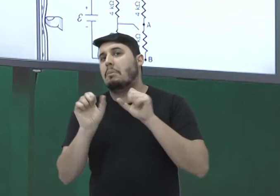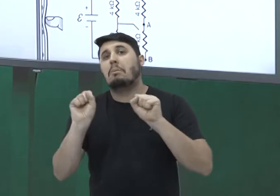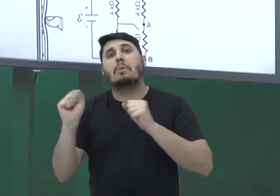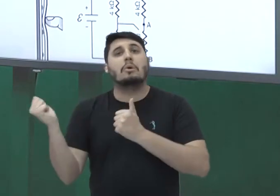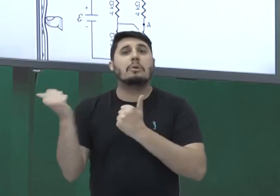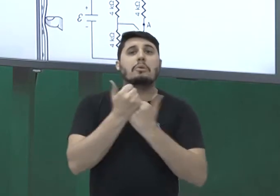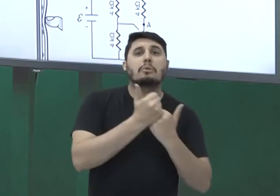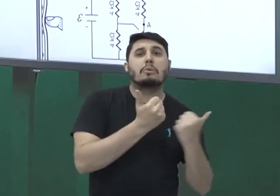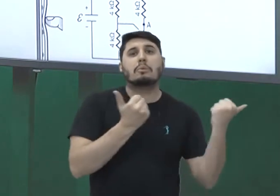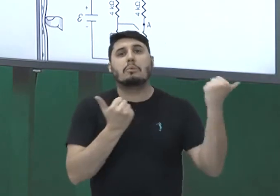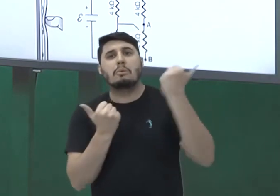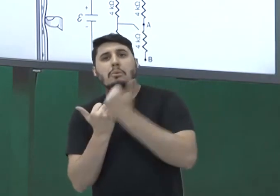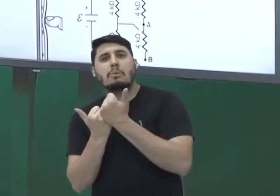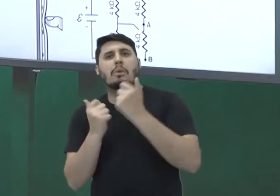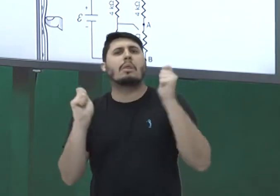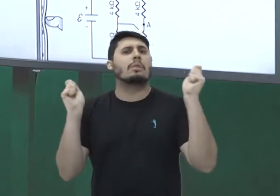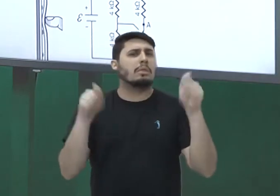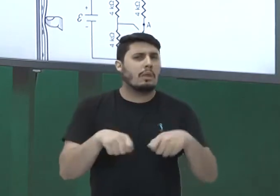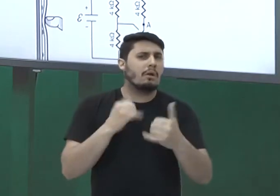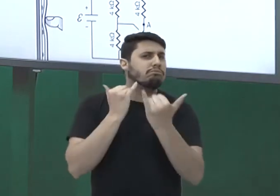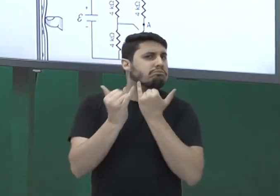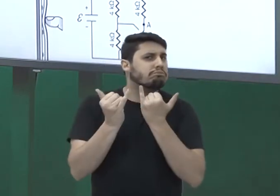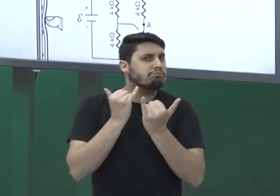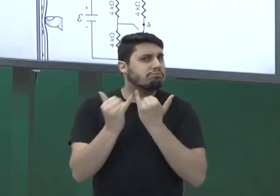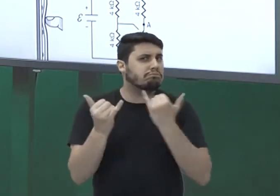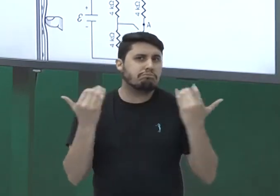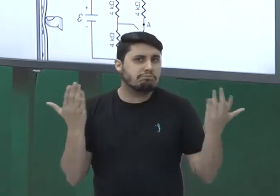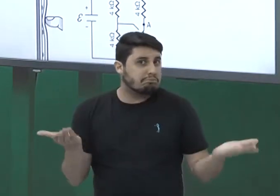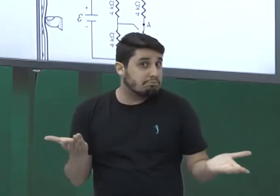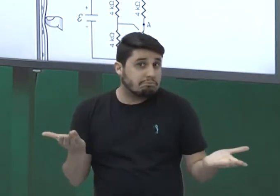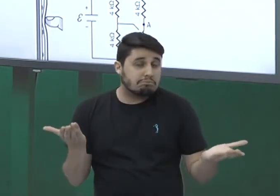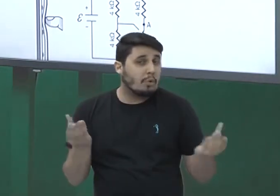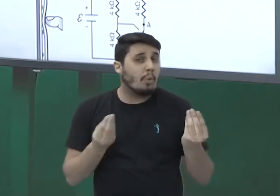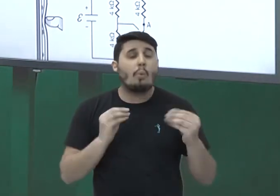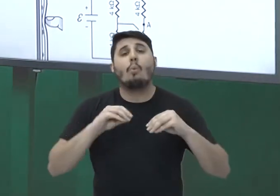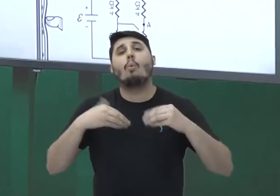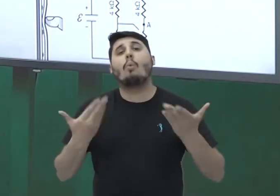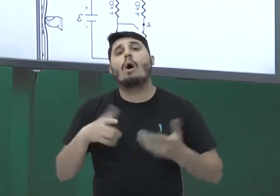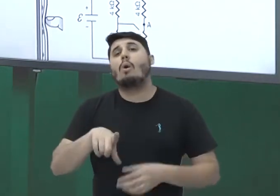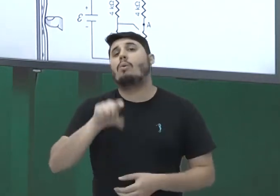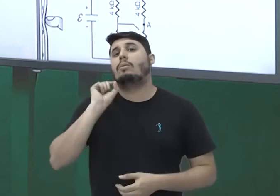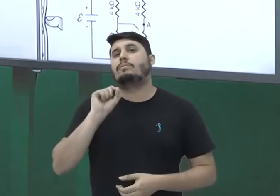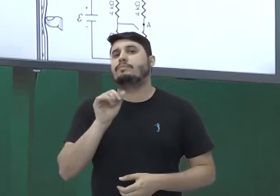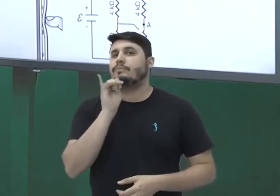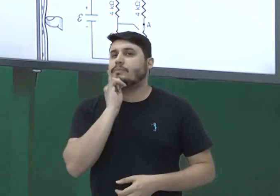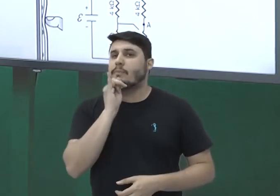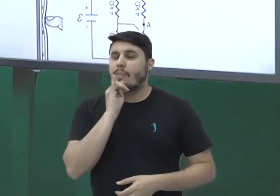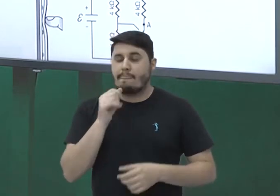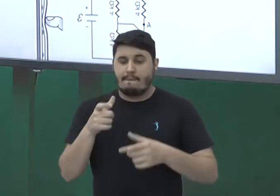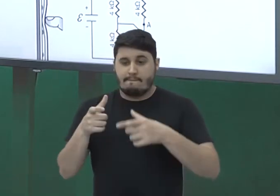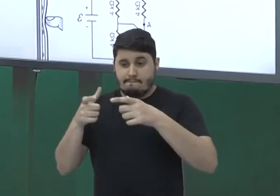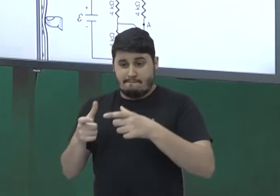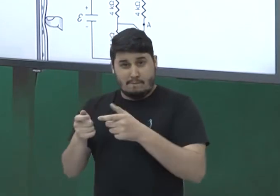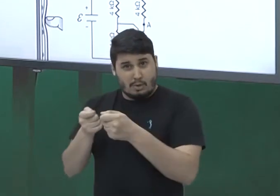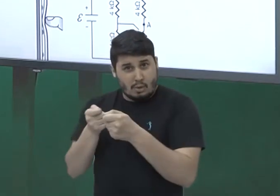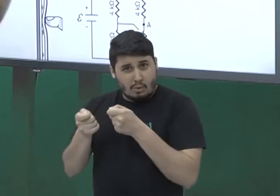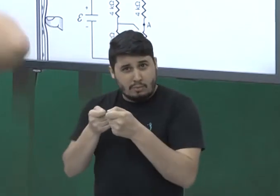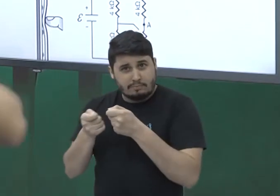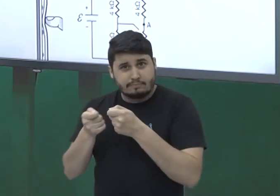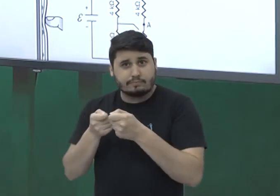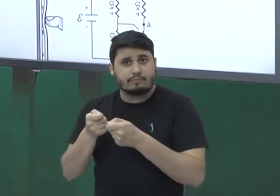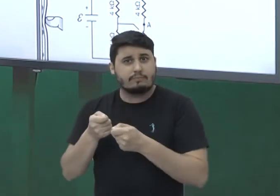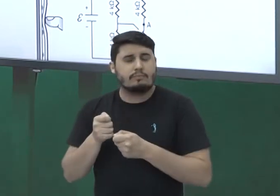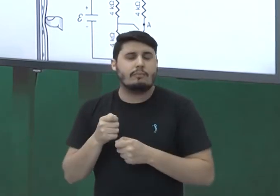trocar por outro que vai ser semelhante, certo? Então, uma resistência equivalente é